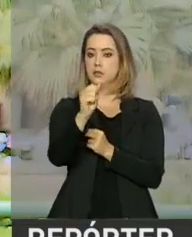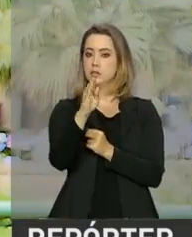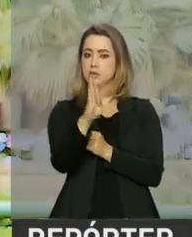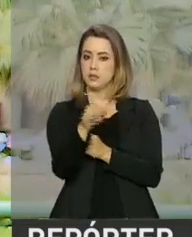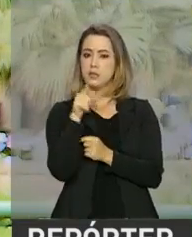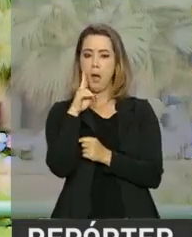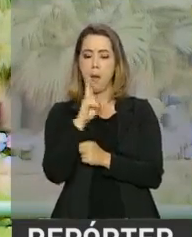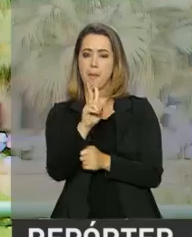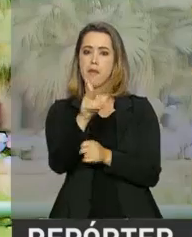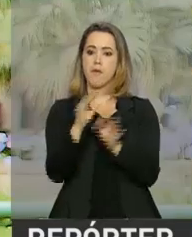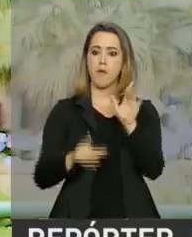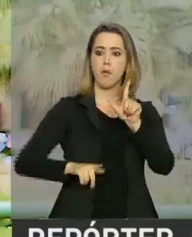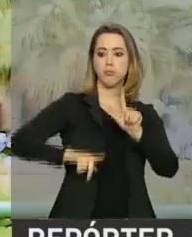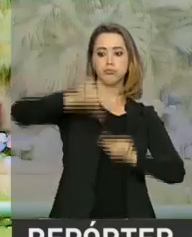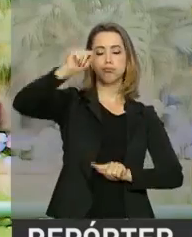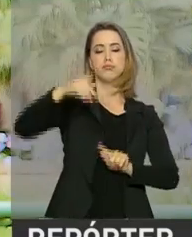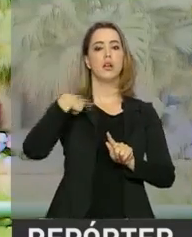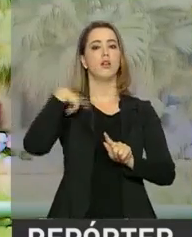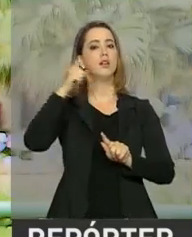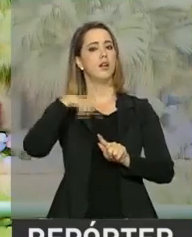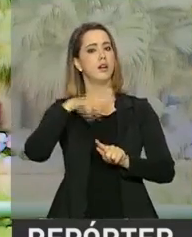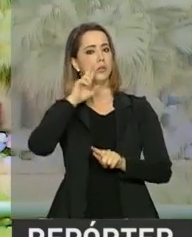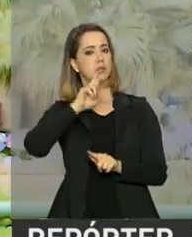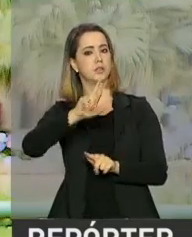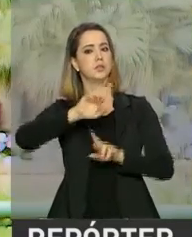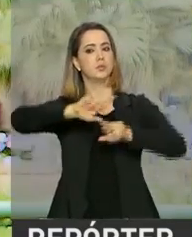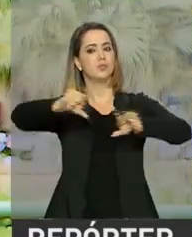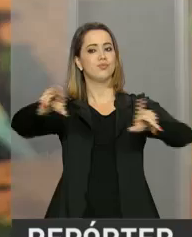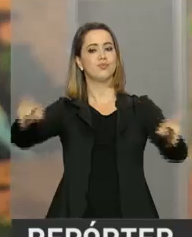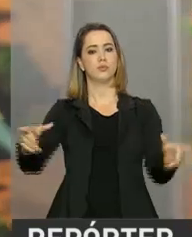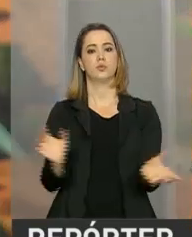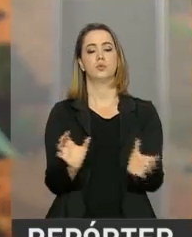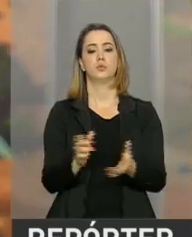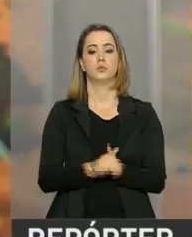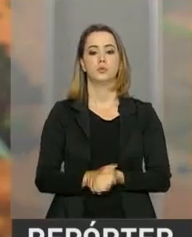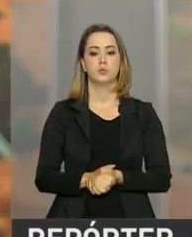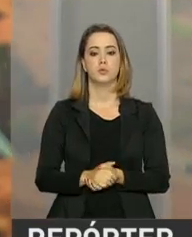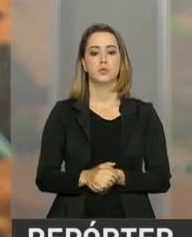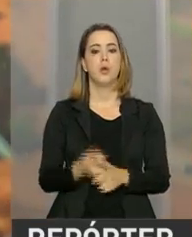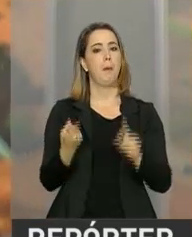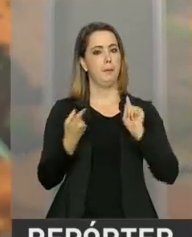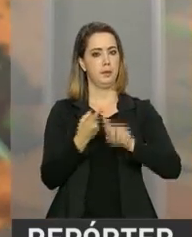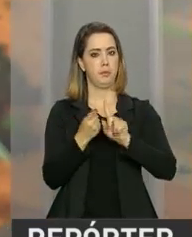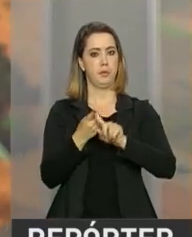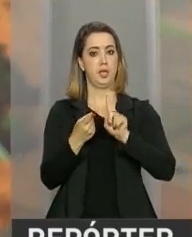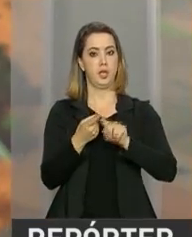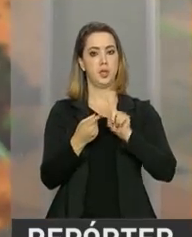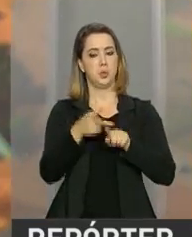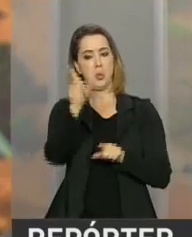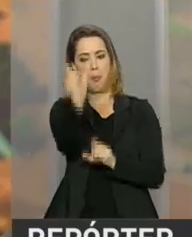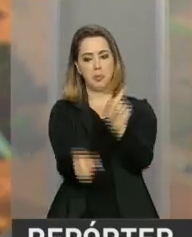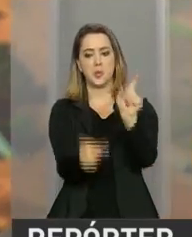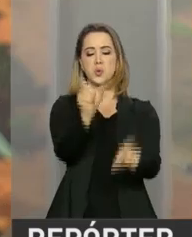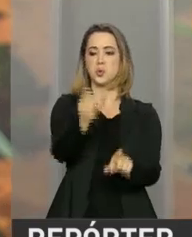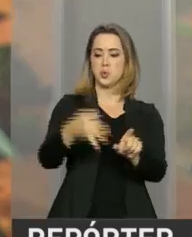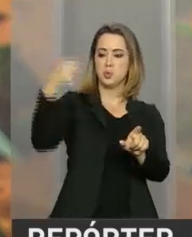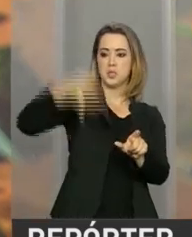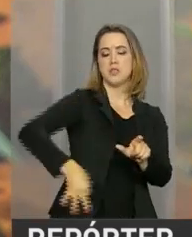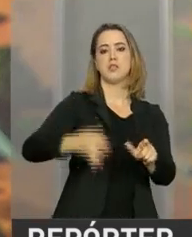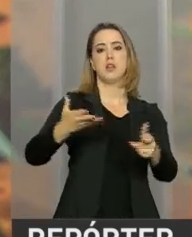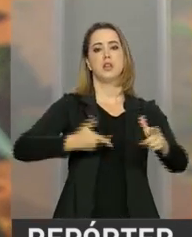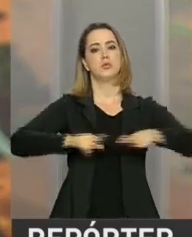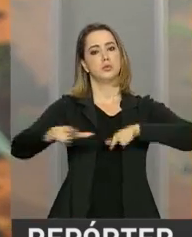paraa produção de grãos é resultado de vários fatores primeira competência do nosso produtor né de realmente